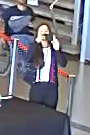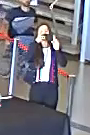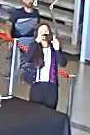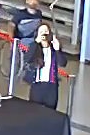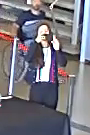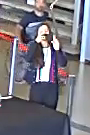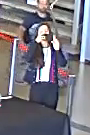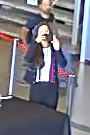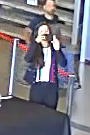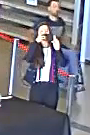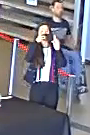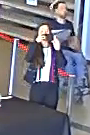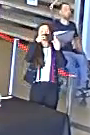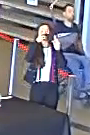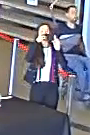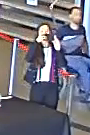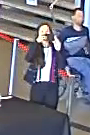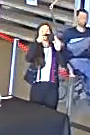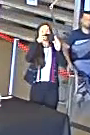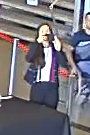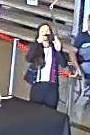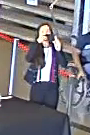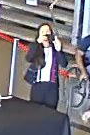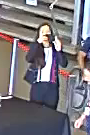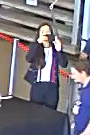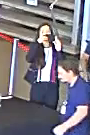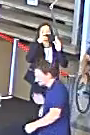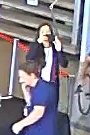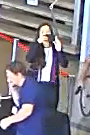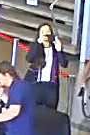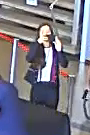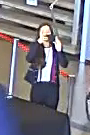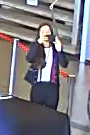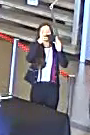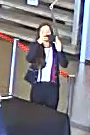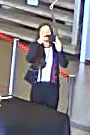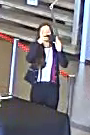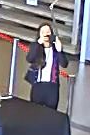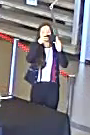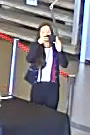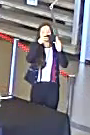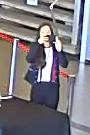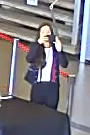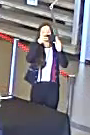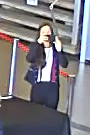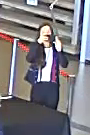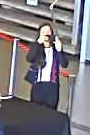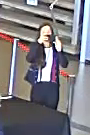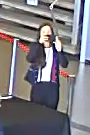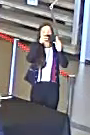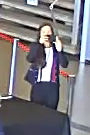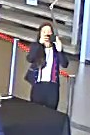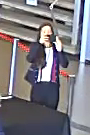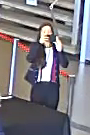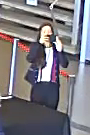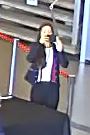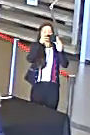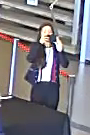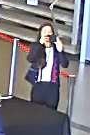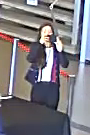esforçaram ao máximo mas não nos garante isso e não podem garantir mesmo então é nós estamos